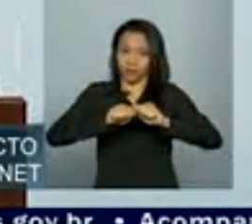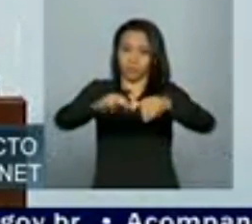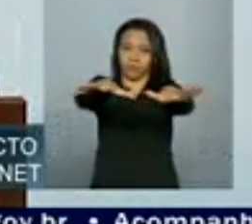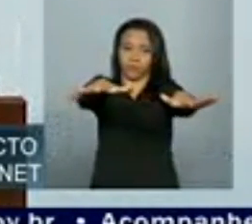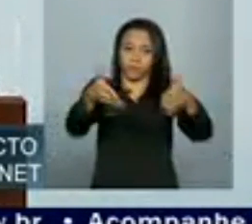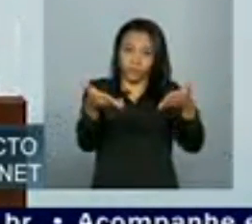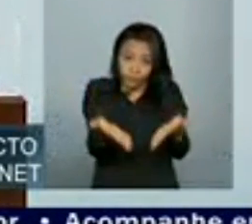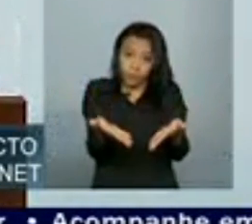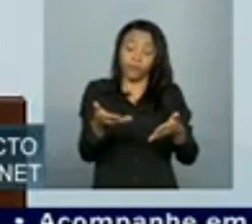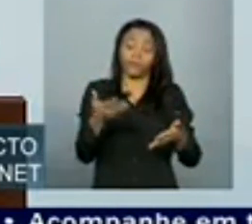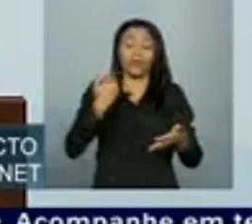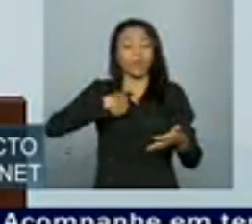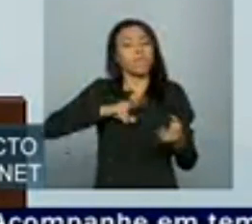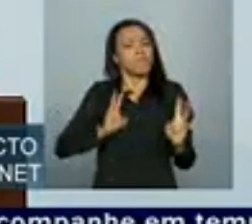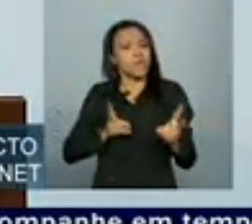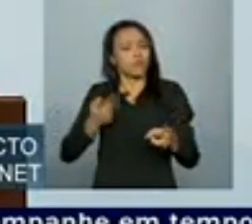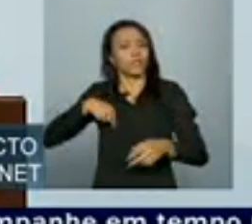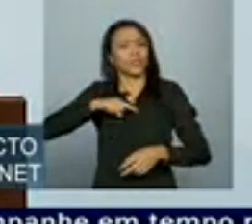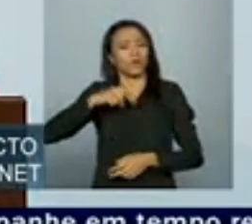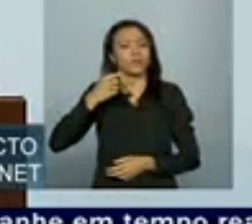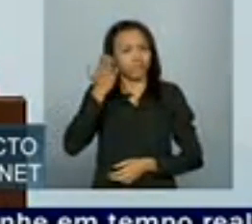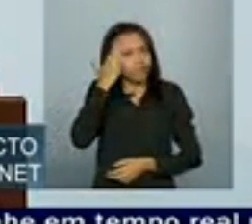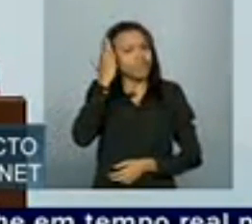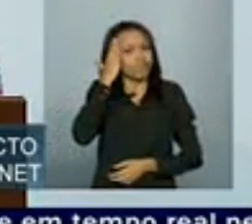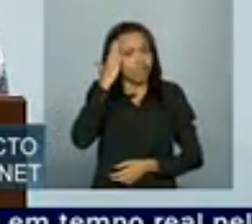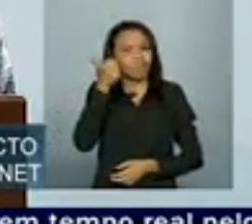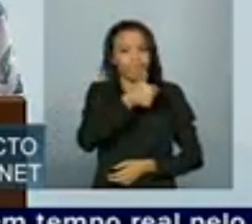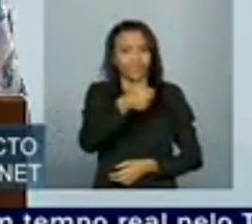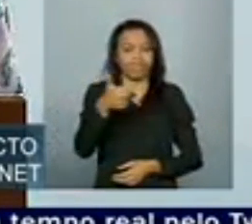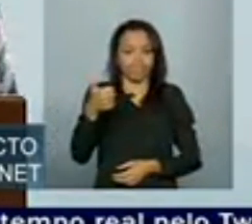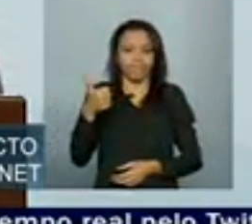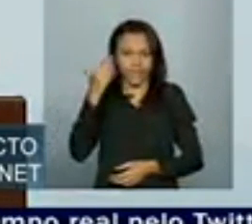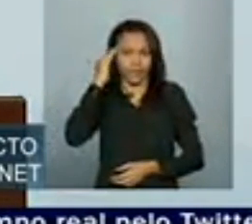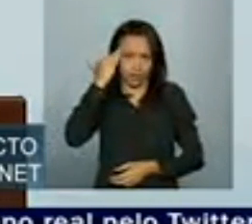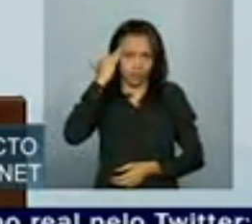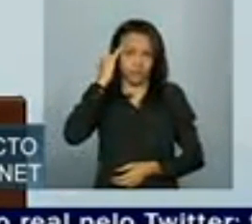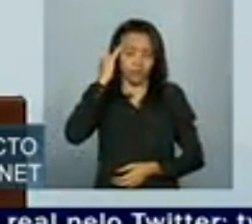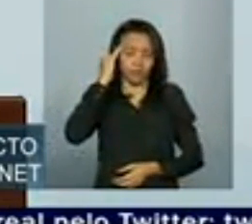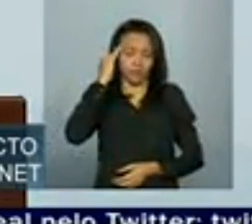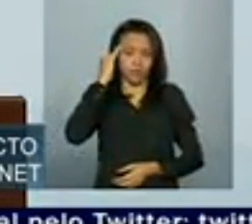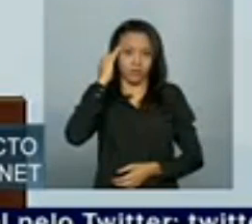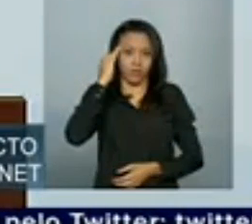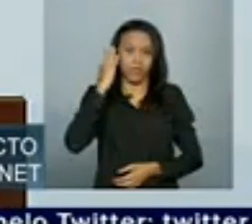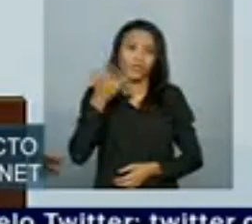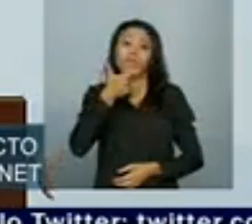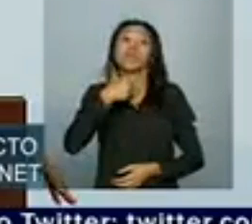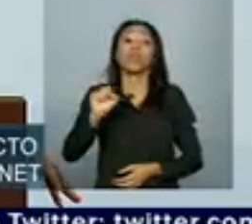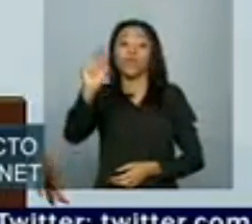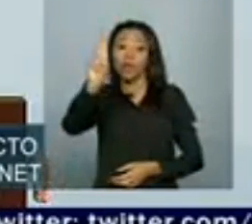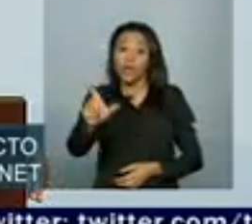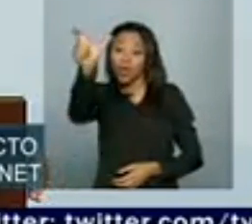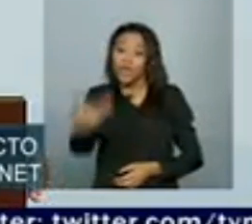Então, assim como nós reconhecemos como o usuário da internet como